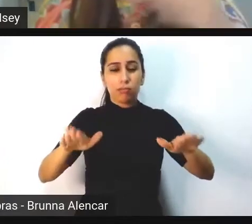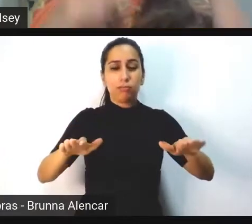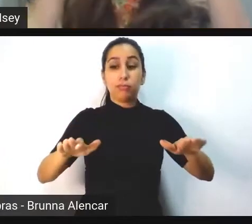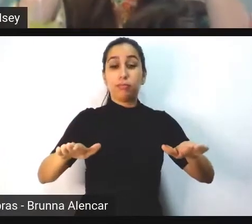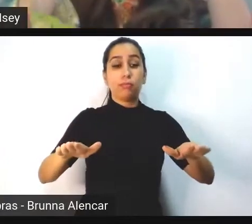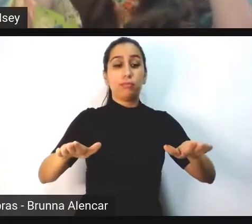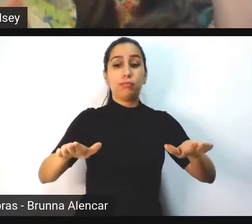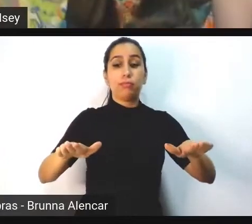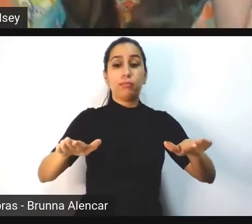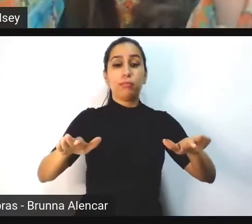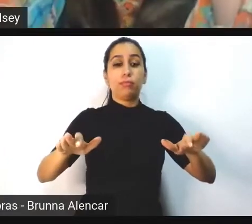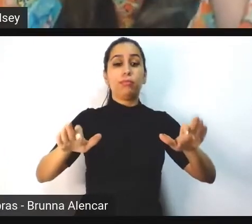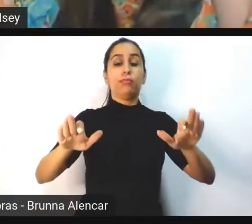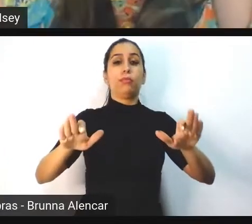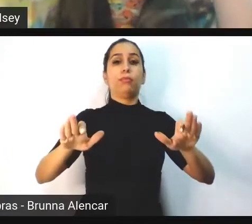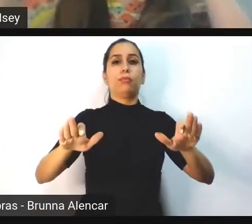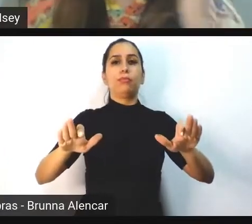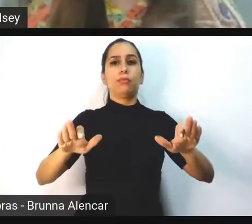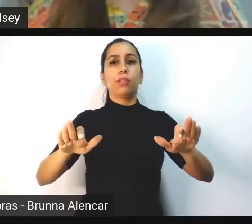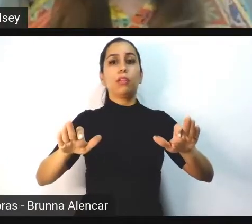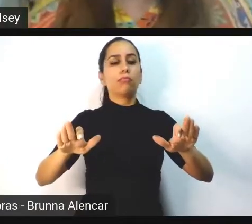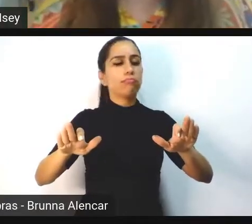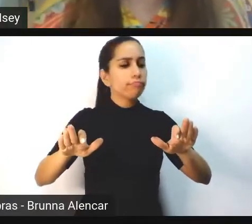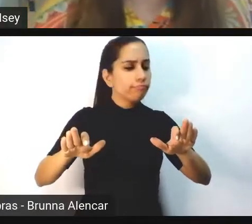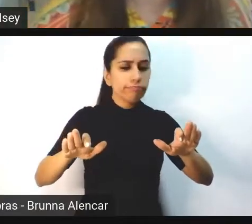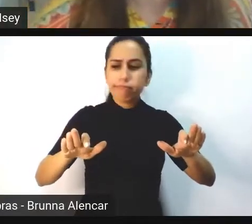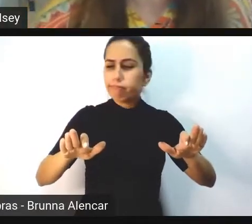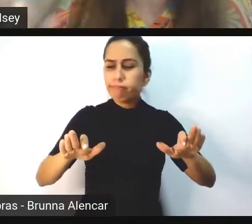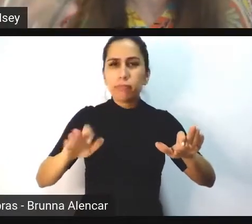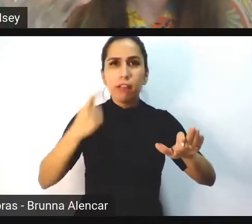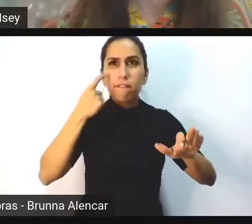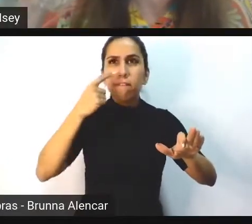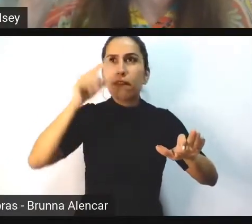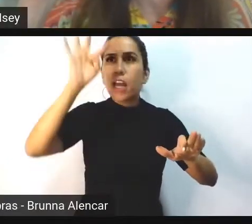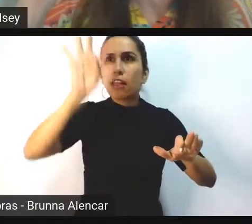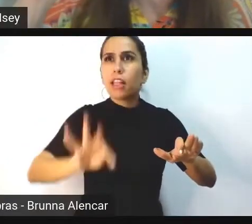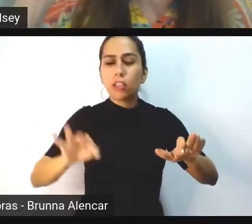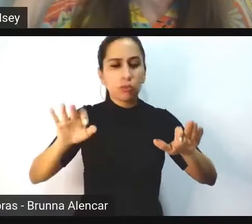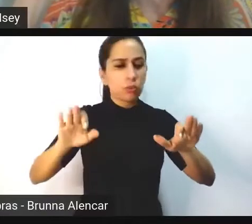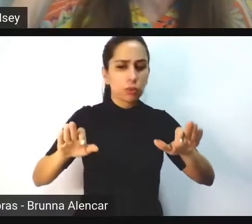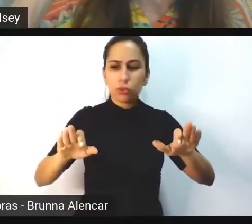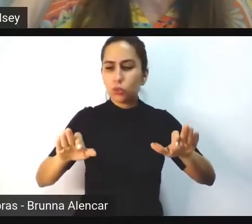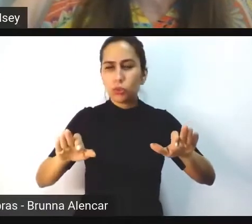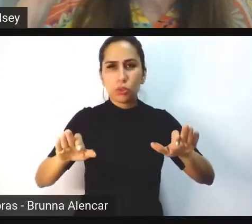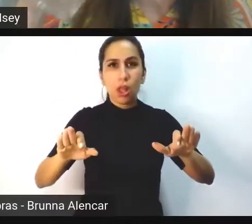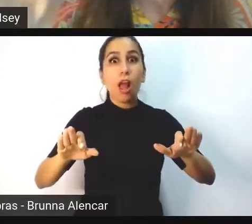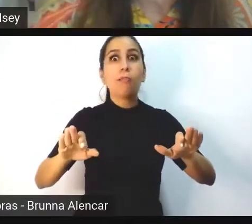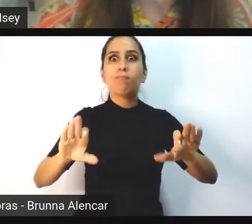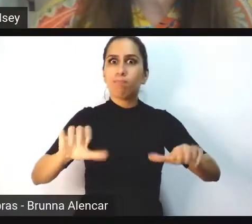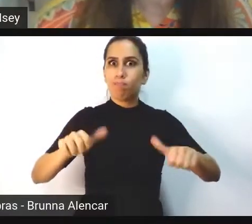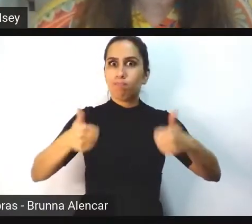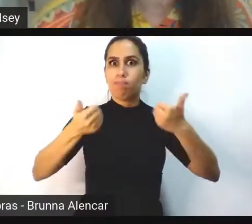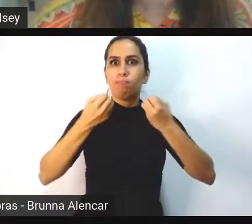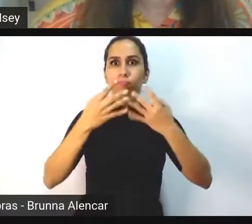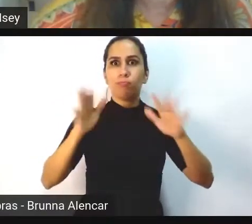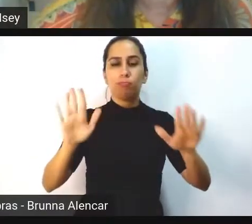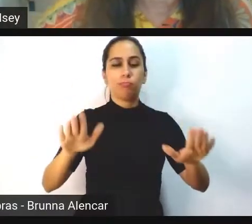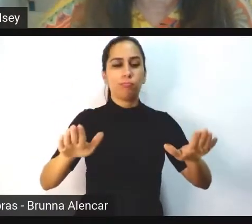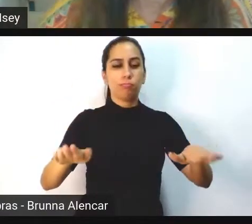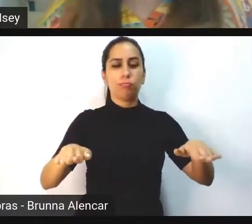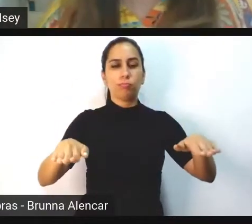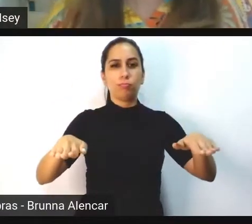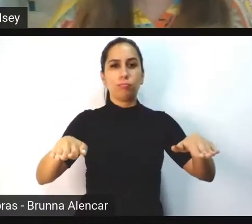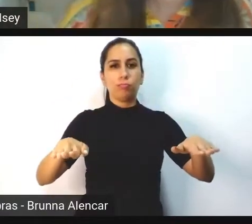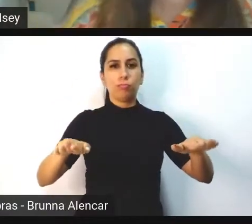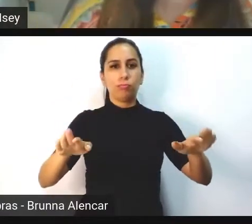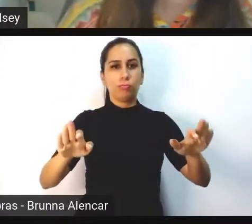meu texto, necessariamente eu vou precisar de elevar o meu teclado, porque eu